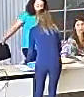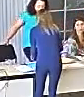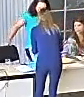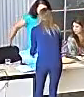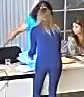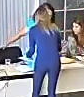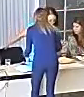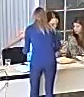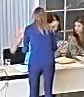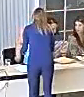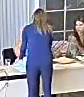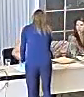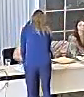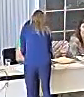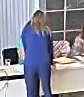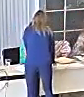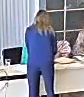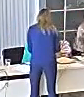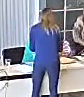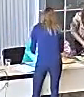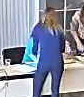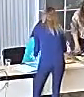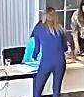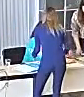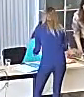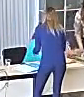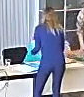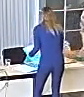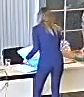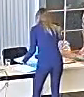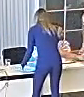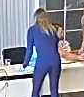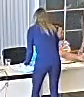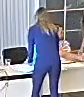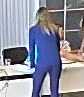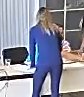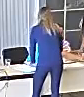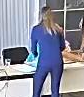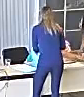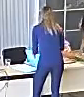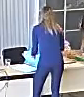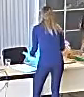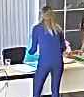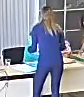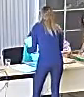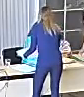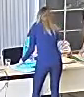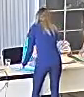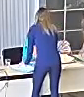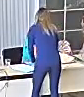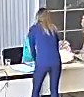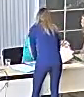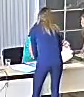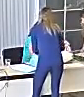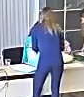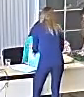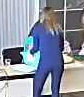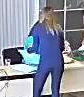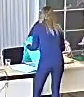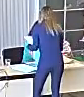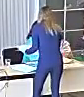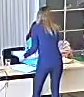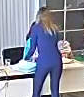reconheçam e assegur o direito de ir e vir dessas pessoas se na prática elas não conseguem ter acesso aos seus direitos então essa